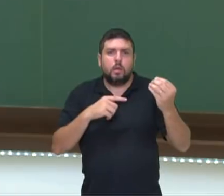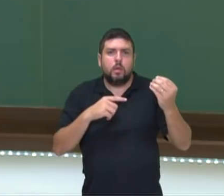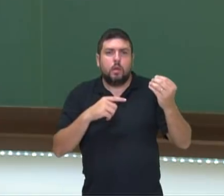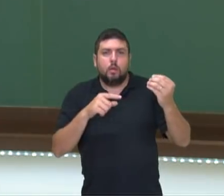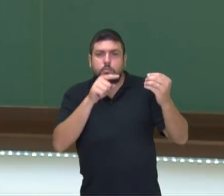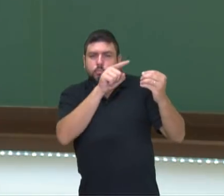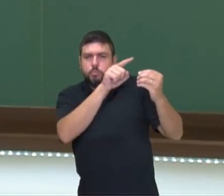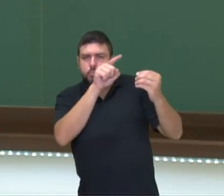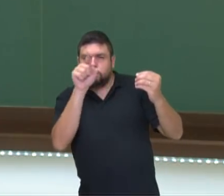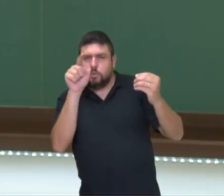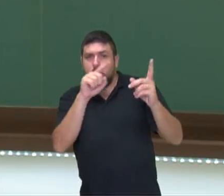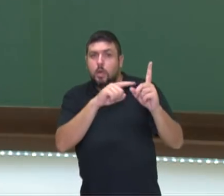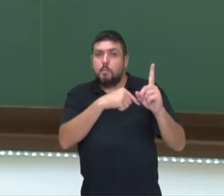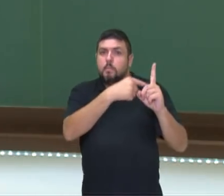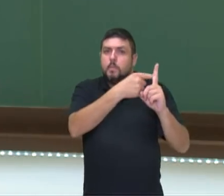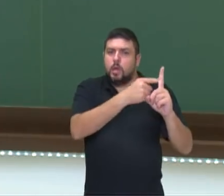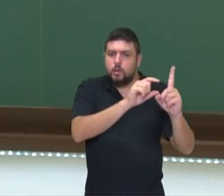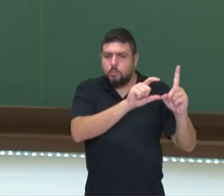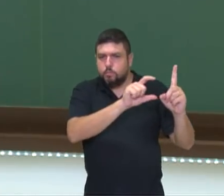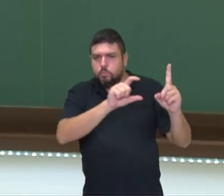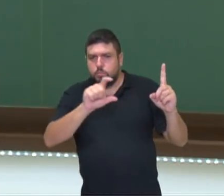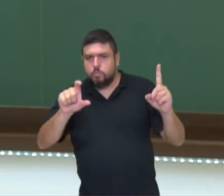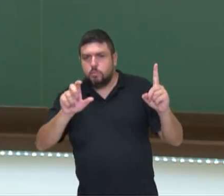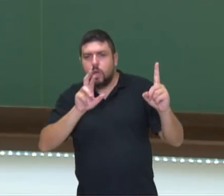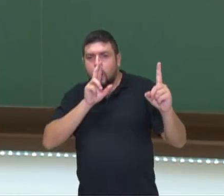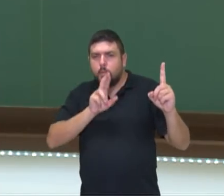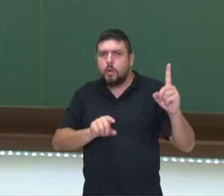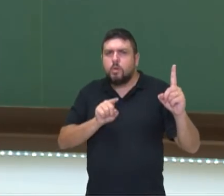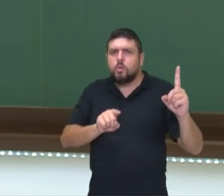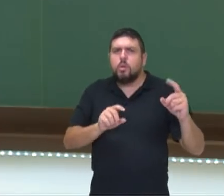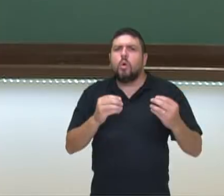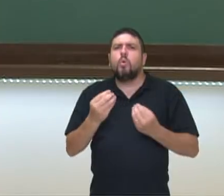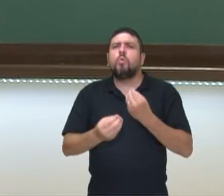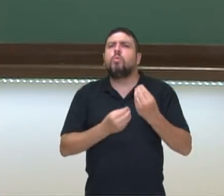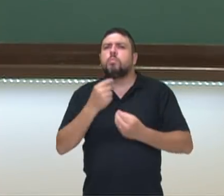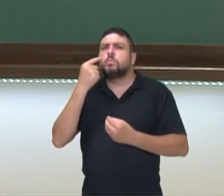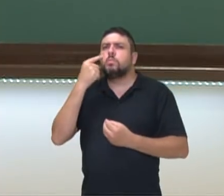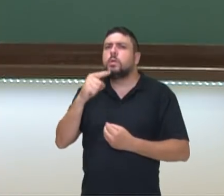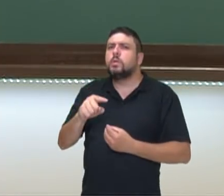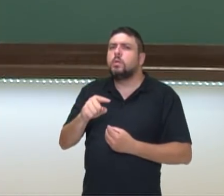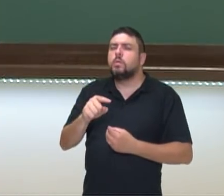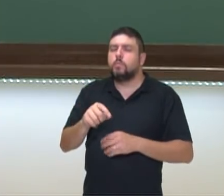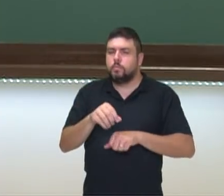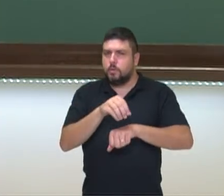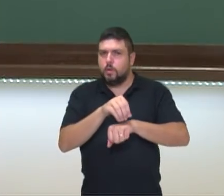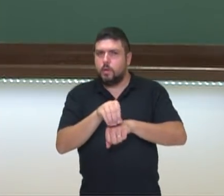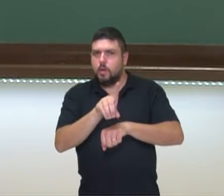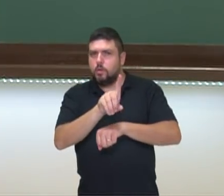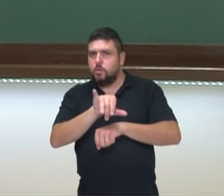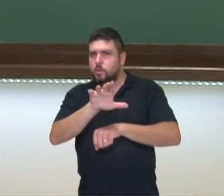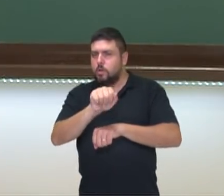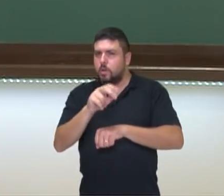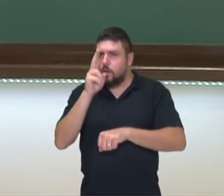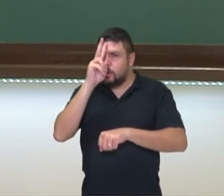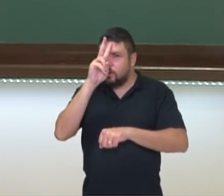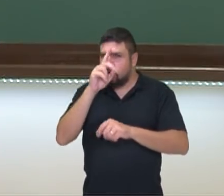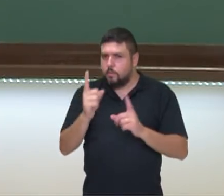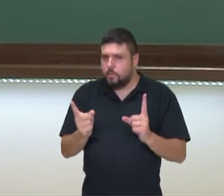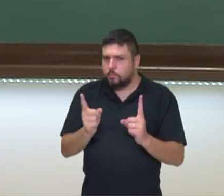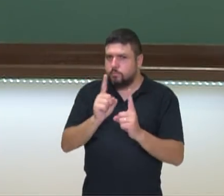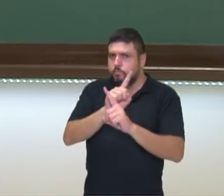mais este outro valor aqui, tem que dar isso daqui. Como é que será que eu vou descobrir? Uma dica, pensa na relação